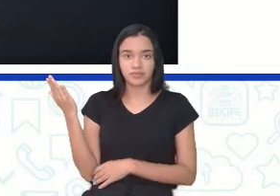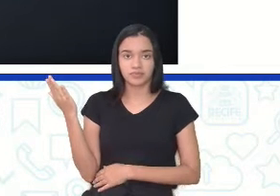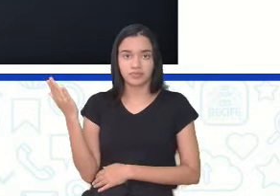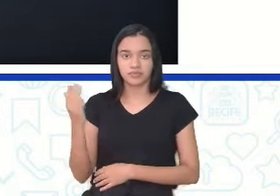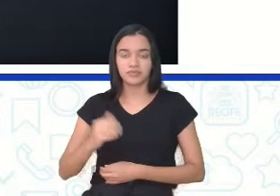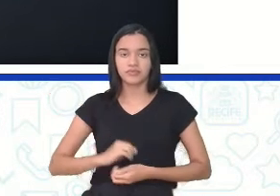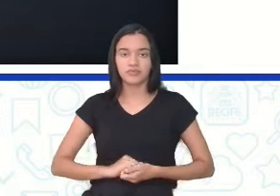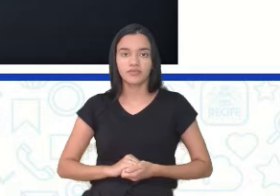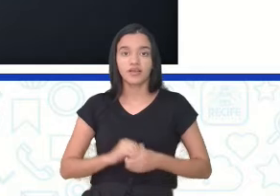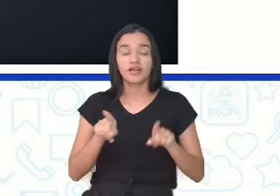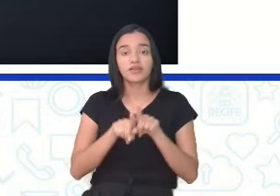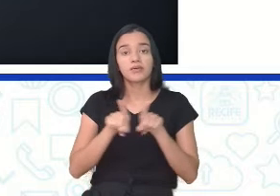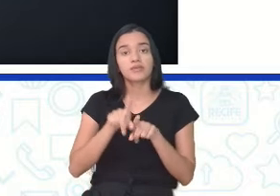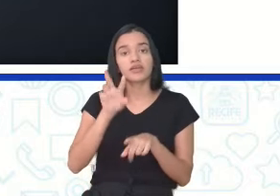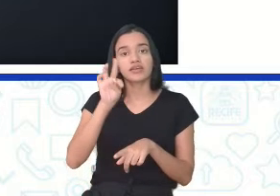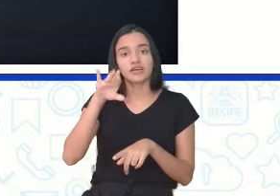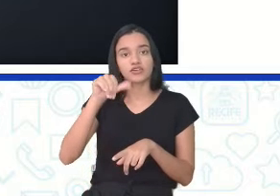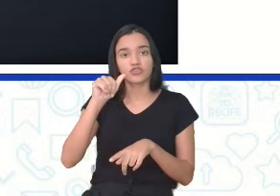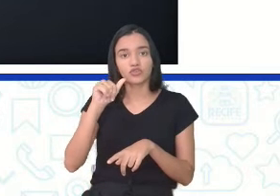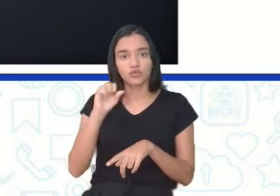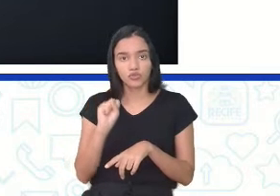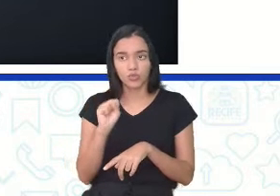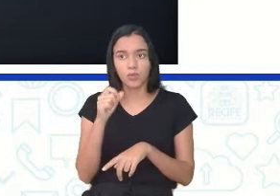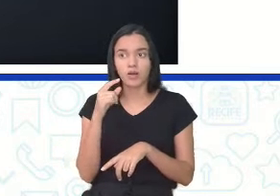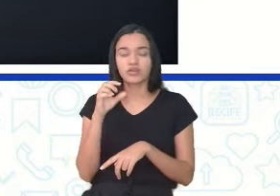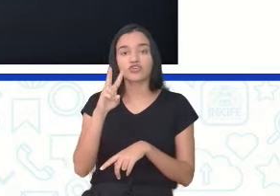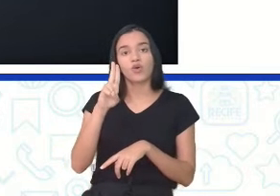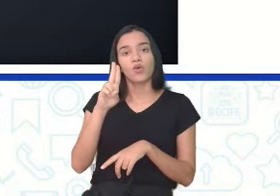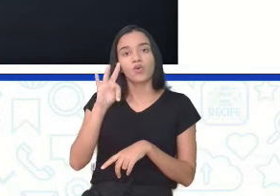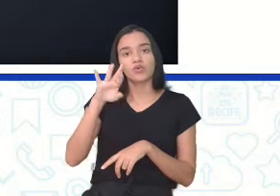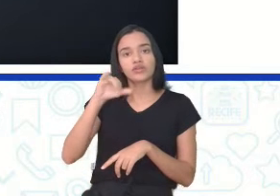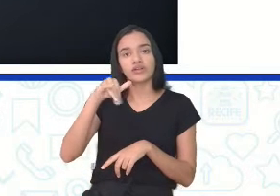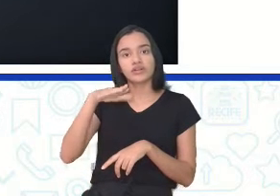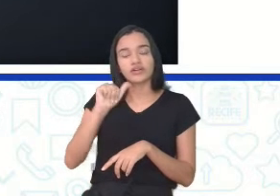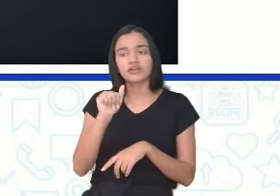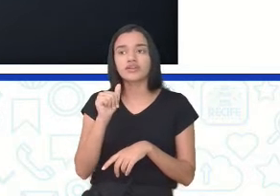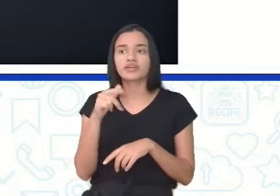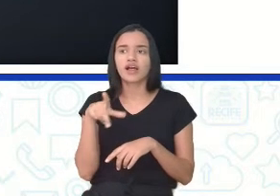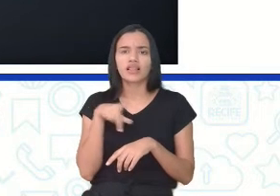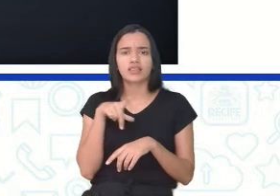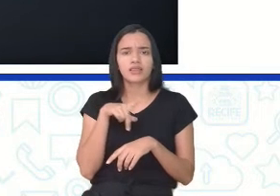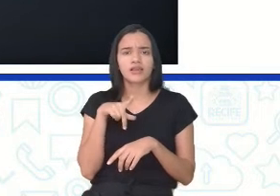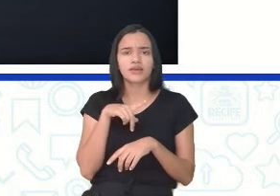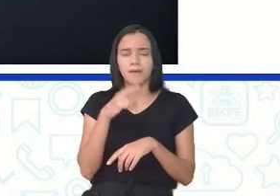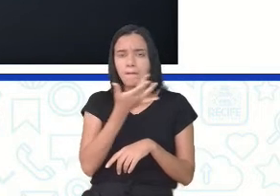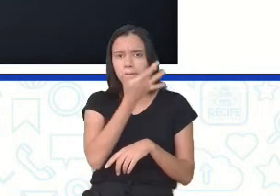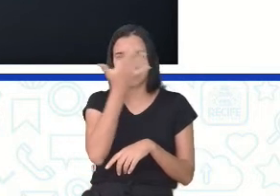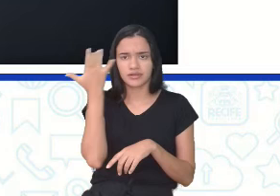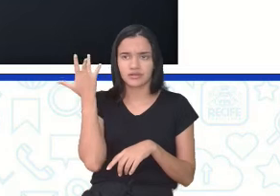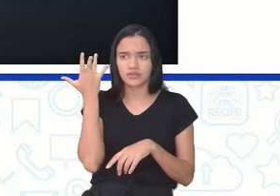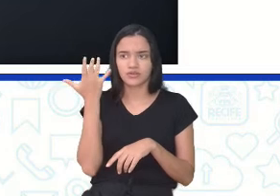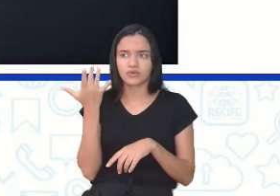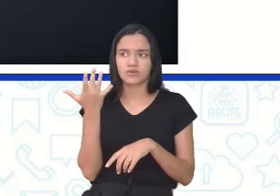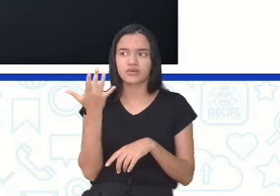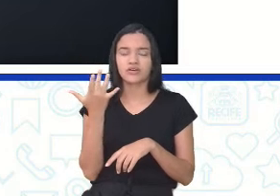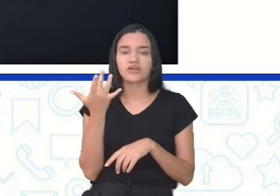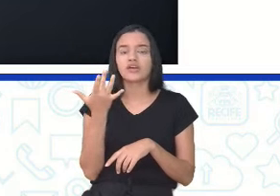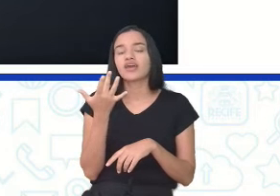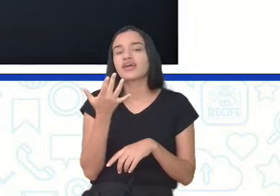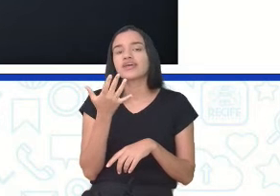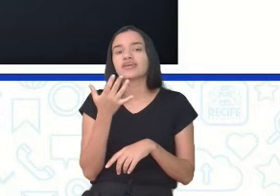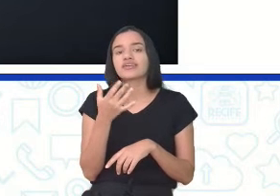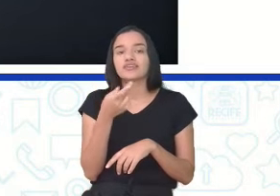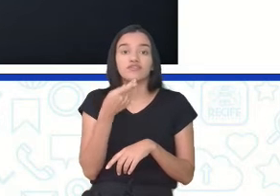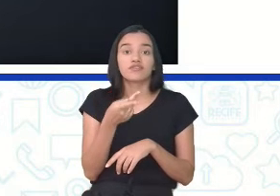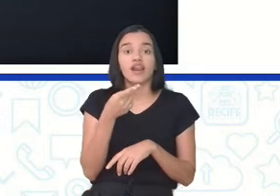é? As tubas uterinas, e observem o formato, existem pessoas que assemelham